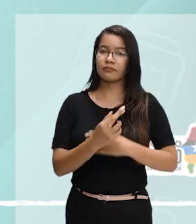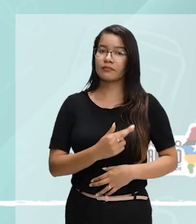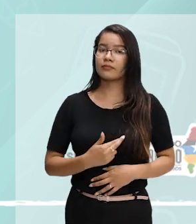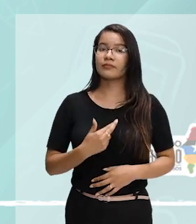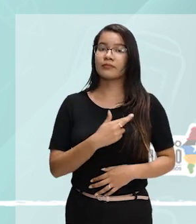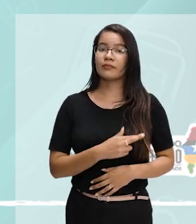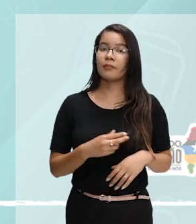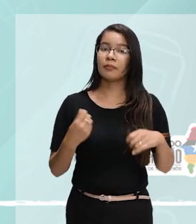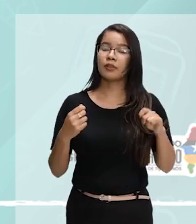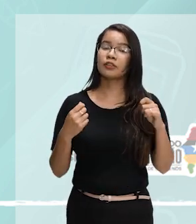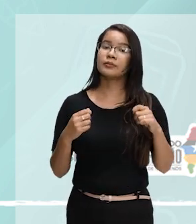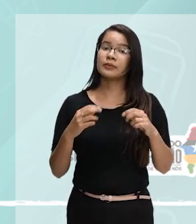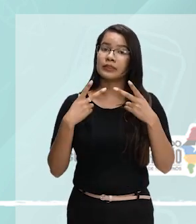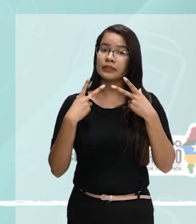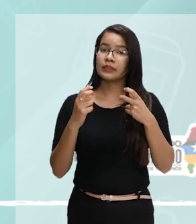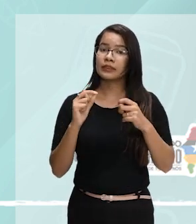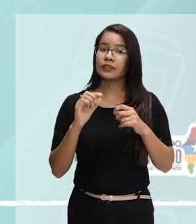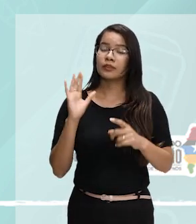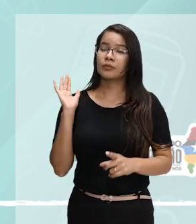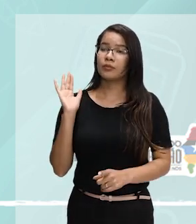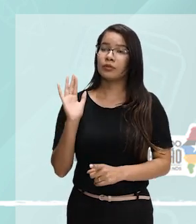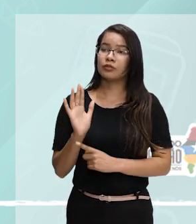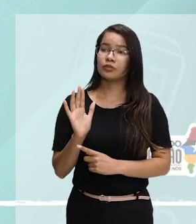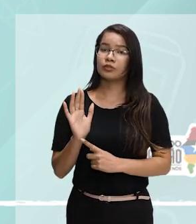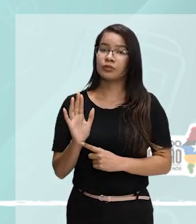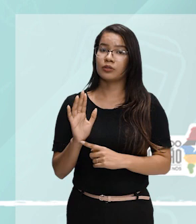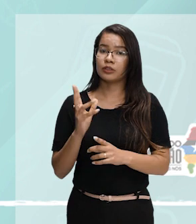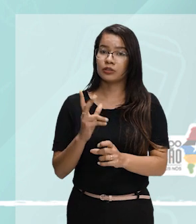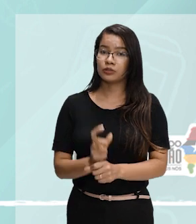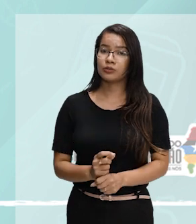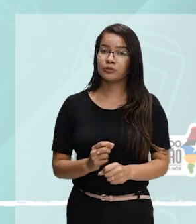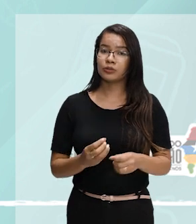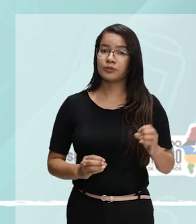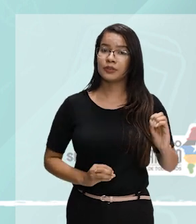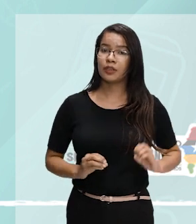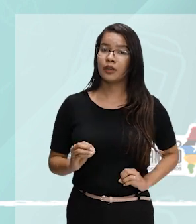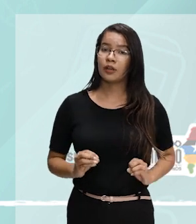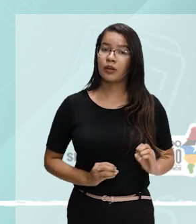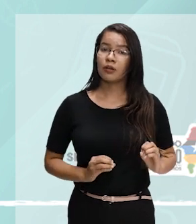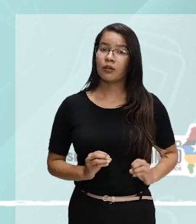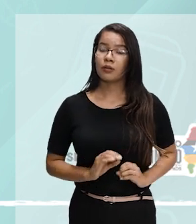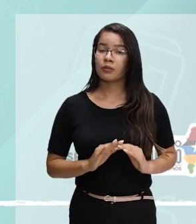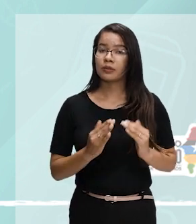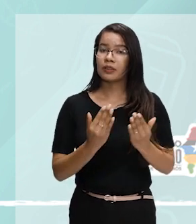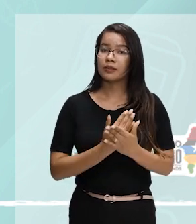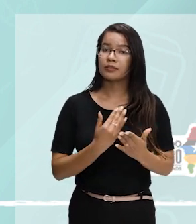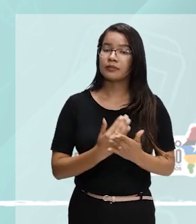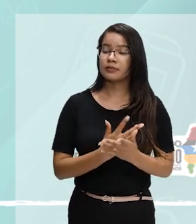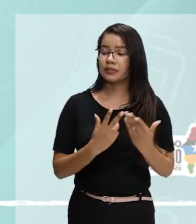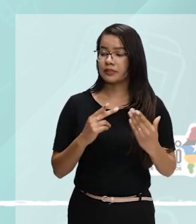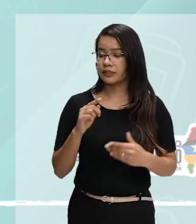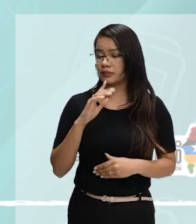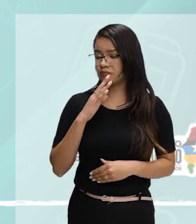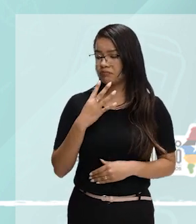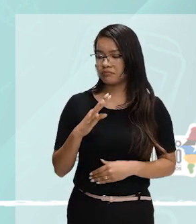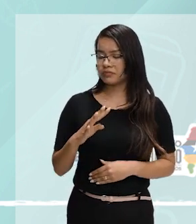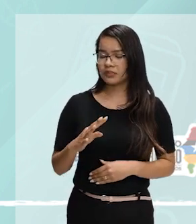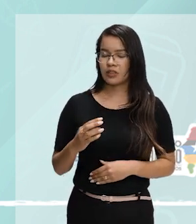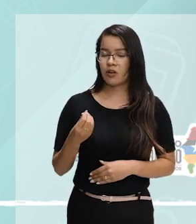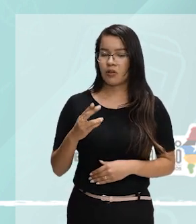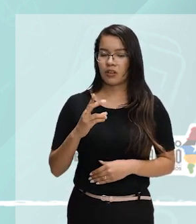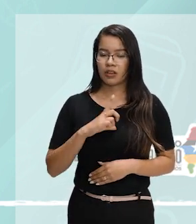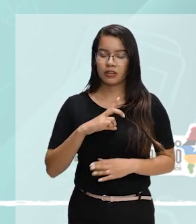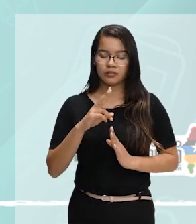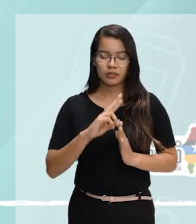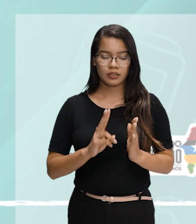para você um resuminho, né, um pequeno resumo da obra, que talvez você não conheça, ainda não tenha lido, e aí isso vai clarear